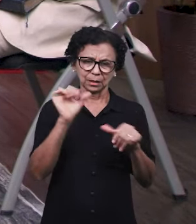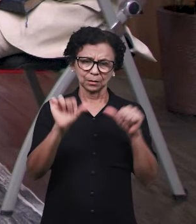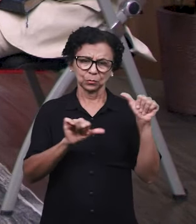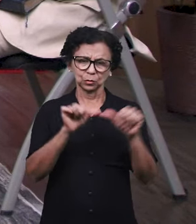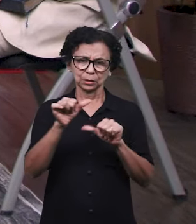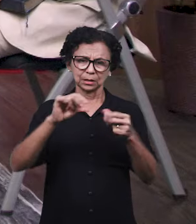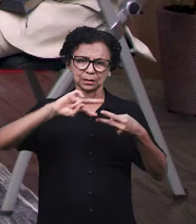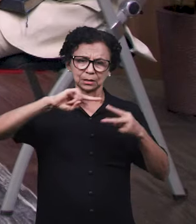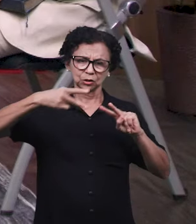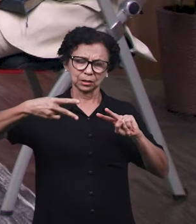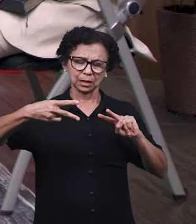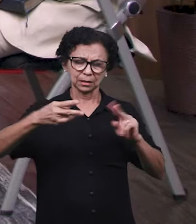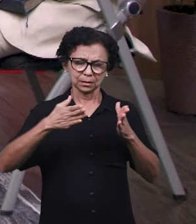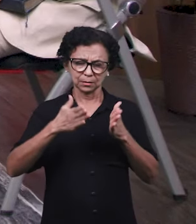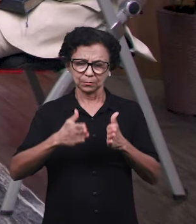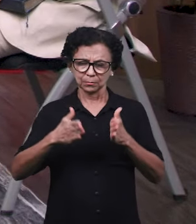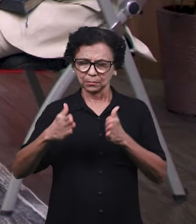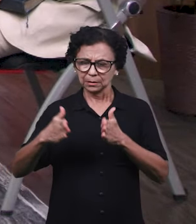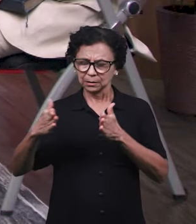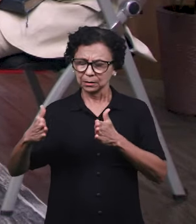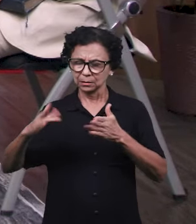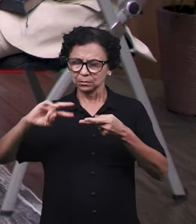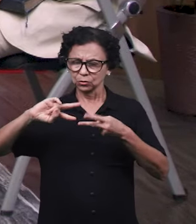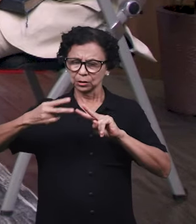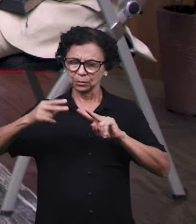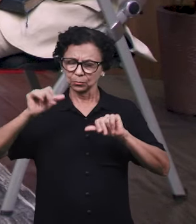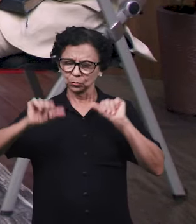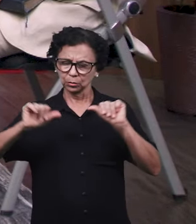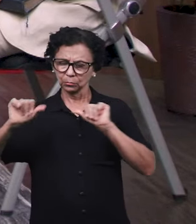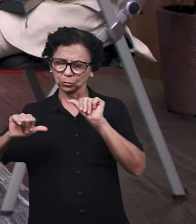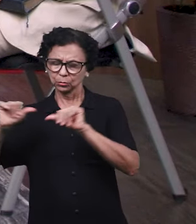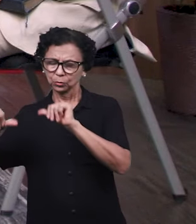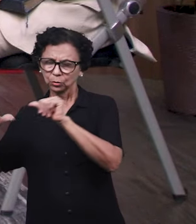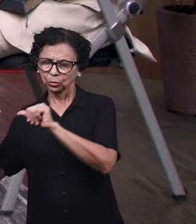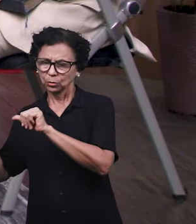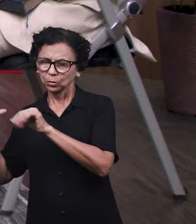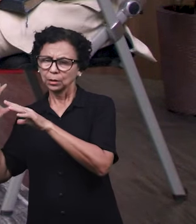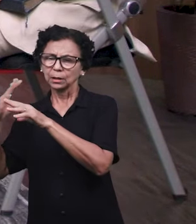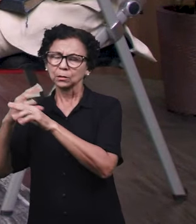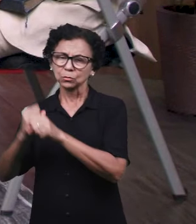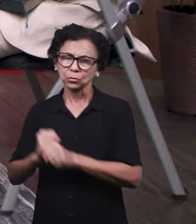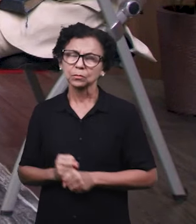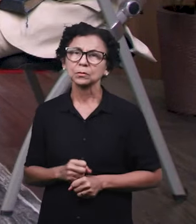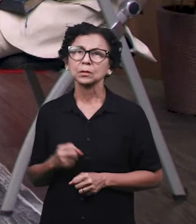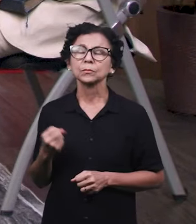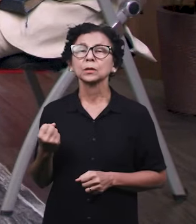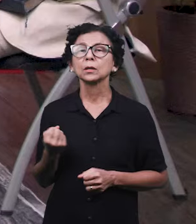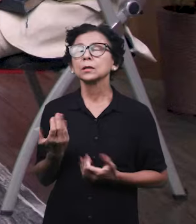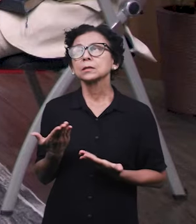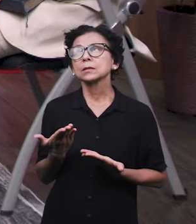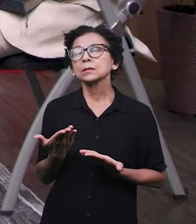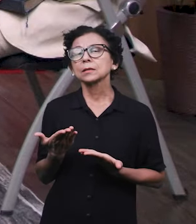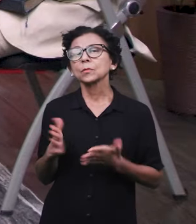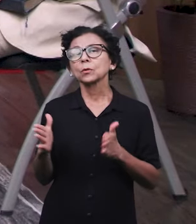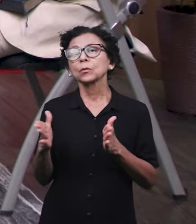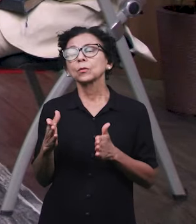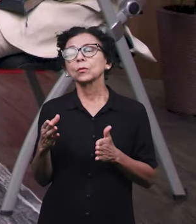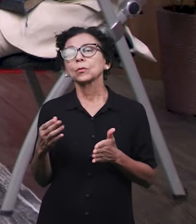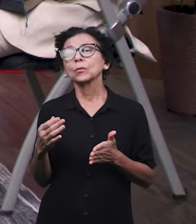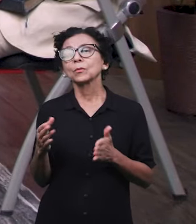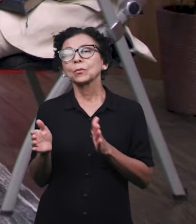qual conclusão que eles chegaram de quanto tempo teria vivido esta primeira mulher? Entre 6.000 e 6.500